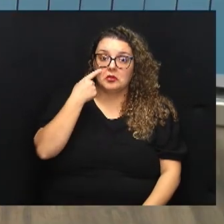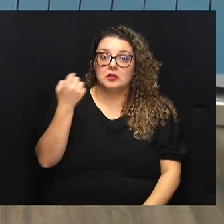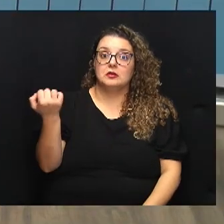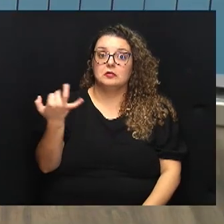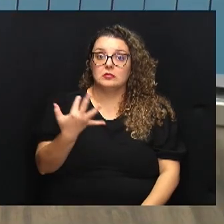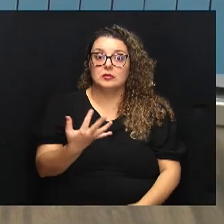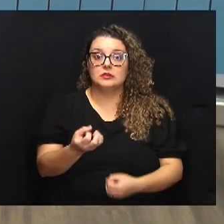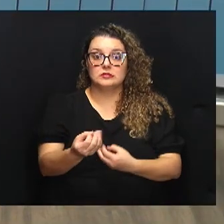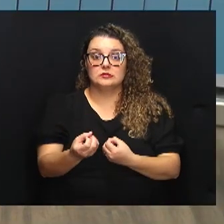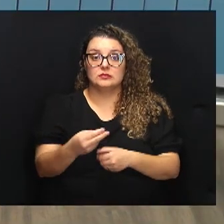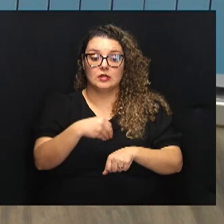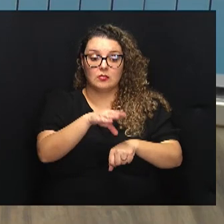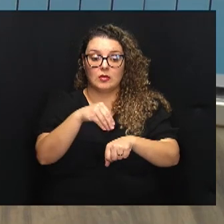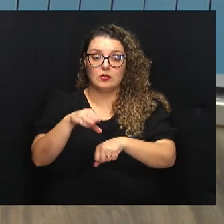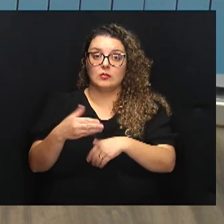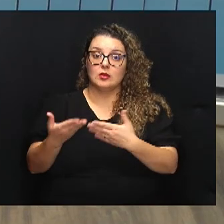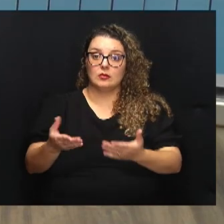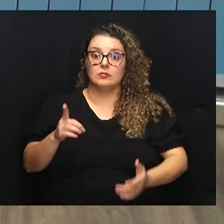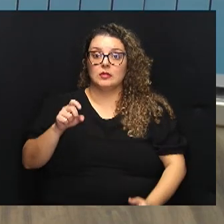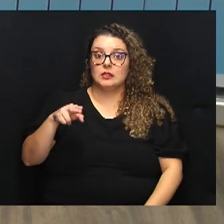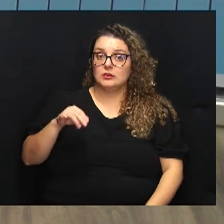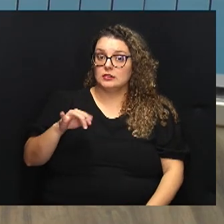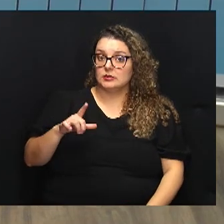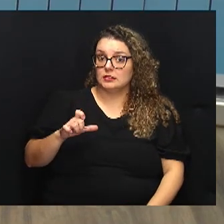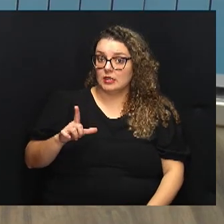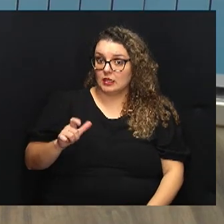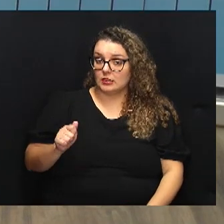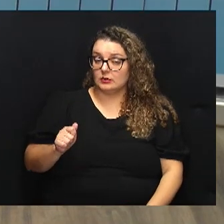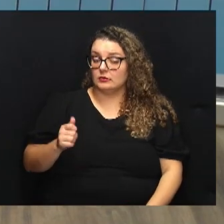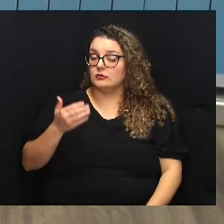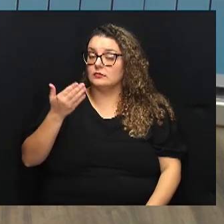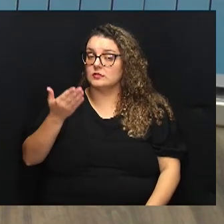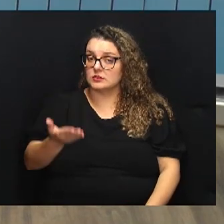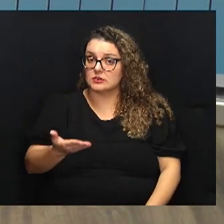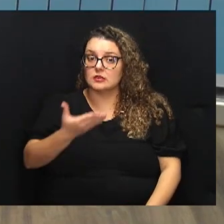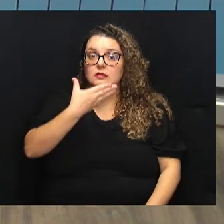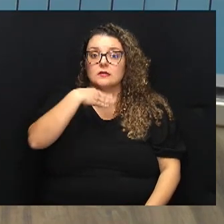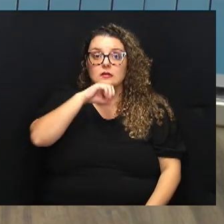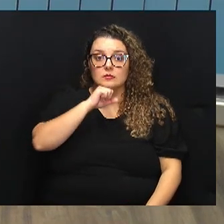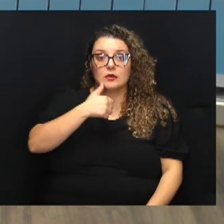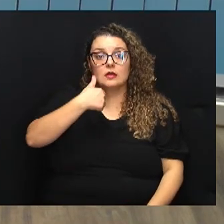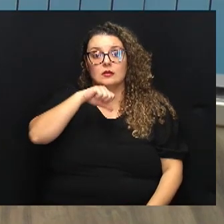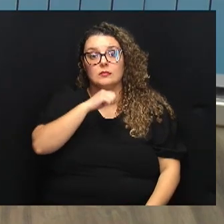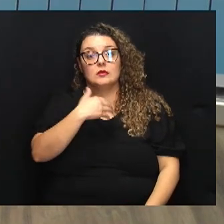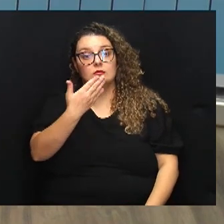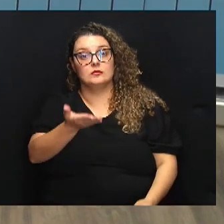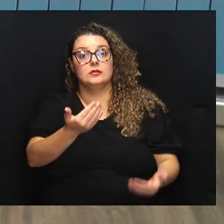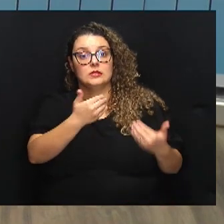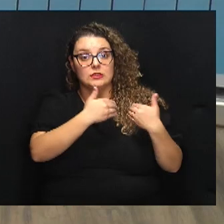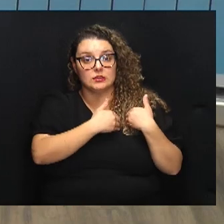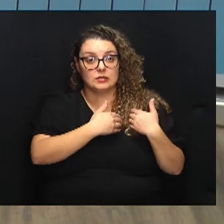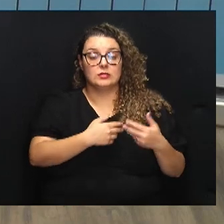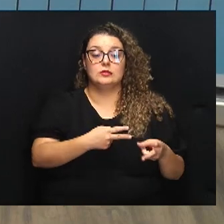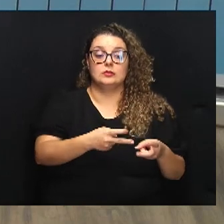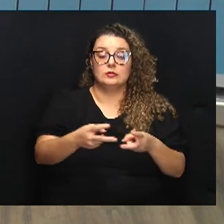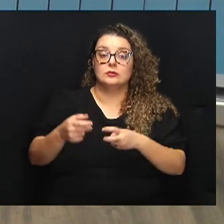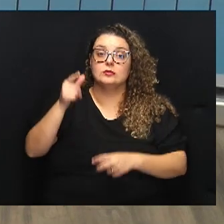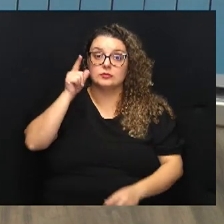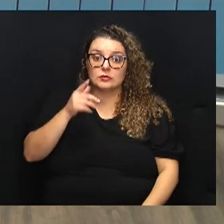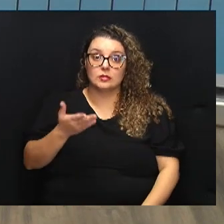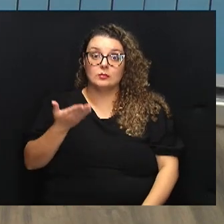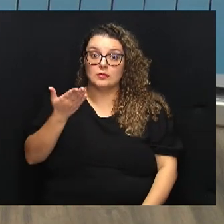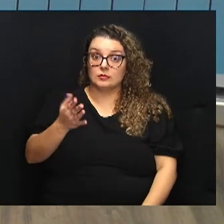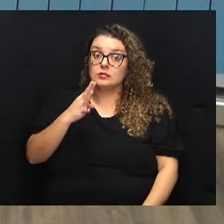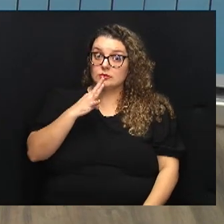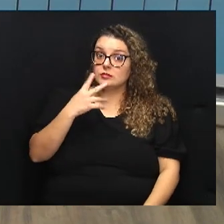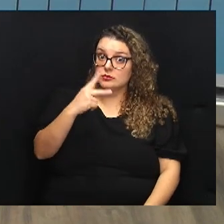importantes foram ditas aqui pela Daniela, para você que é pai, para você que é responsável, conseguir perceber, porque você conhece